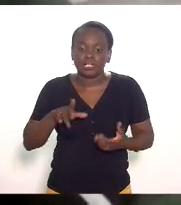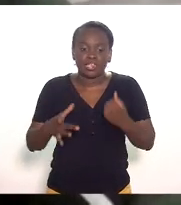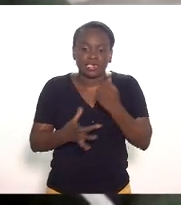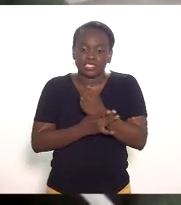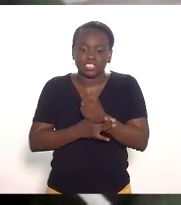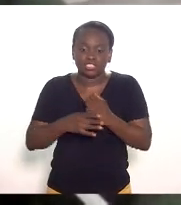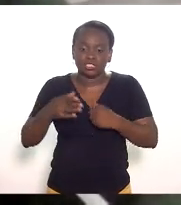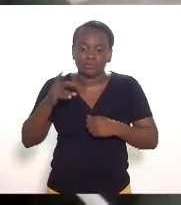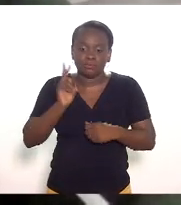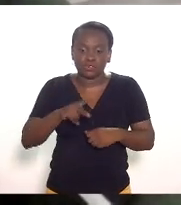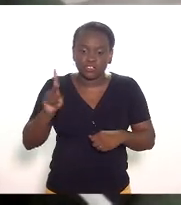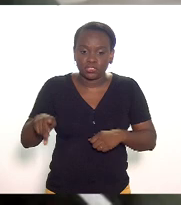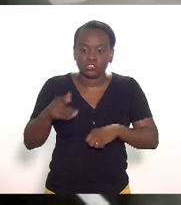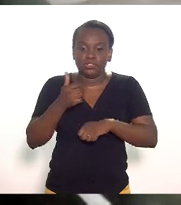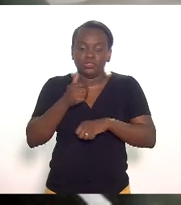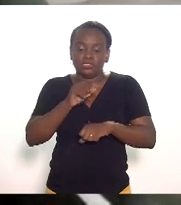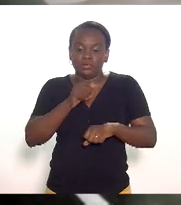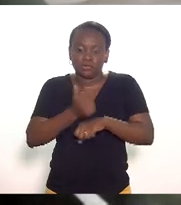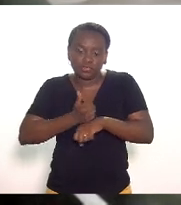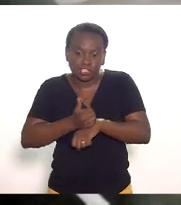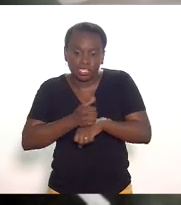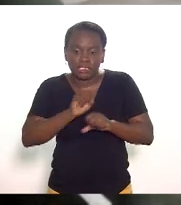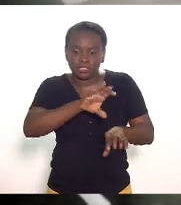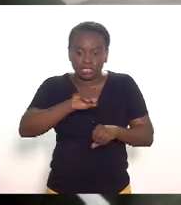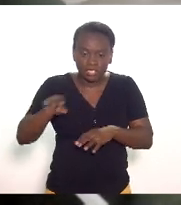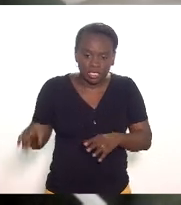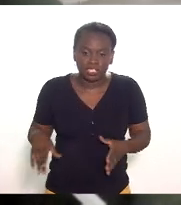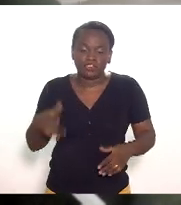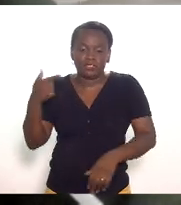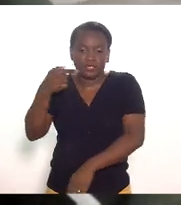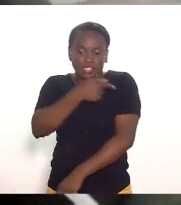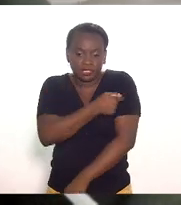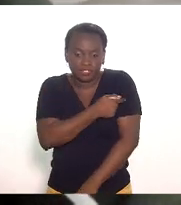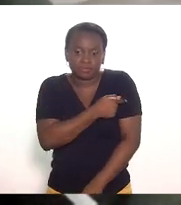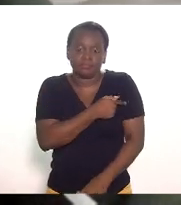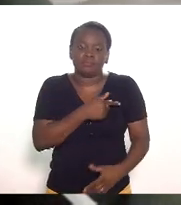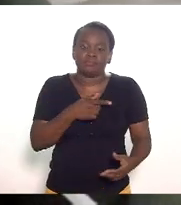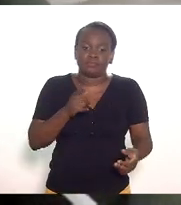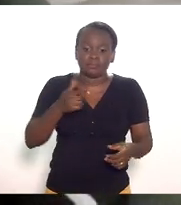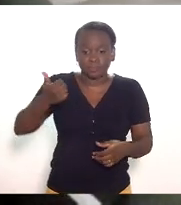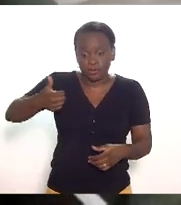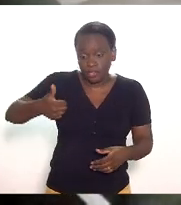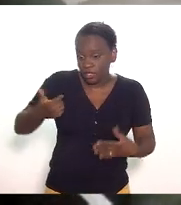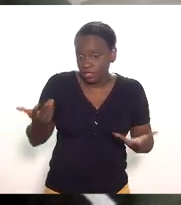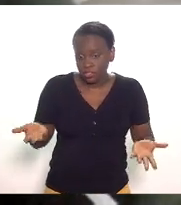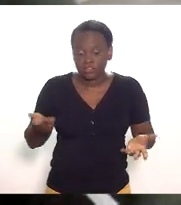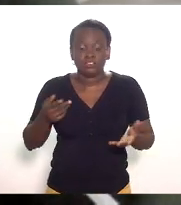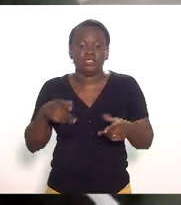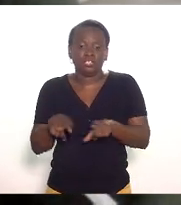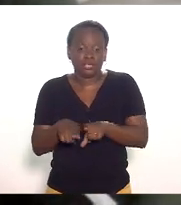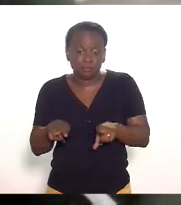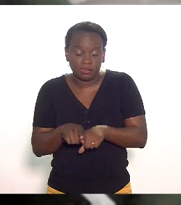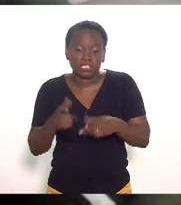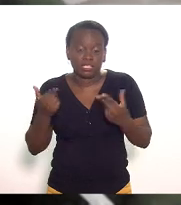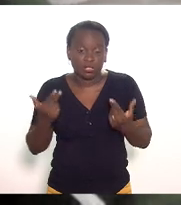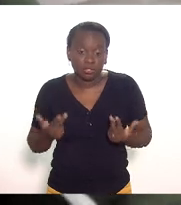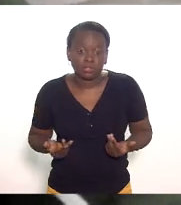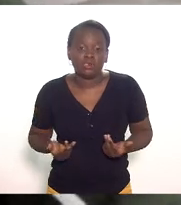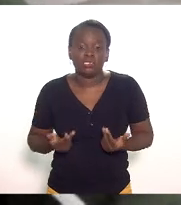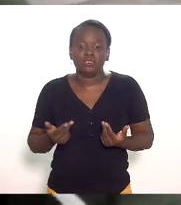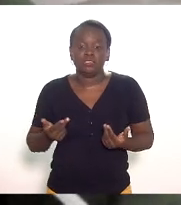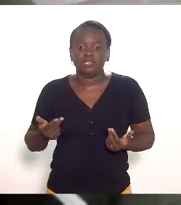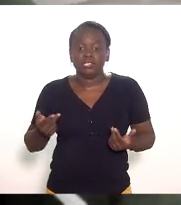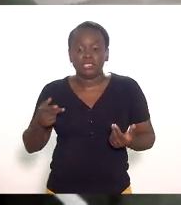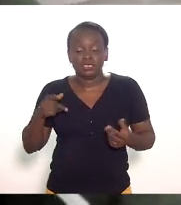aos profissionais da educação a vacinação em momento prioritário, da mesma forma